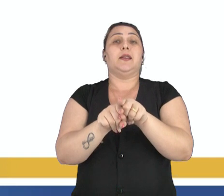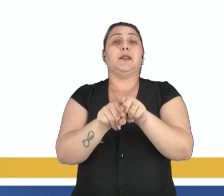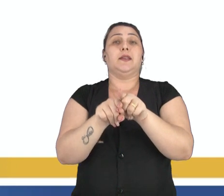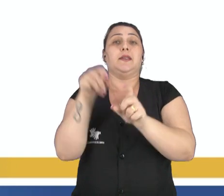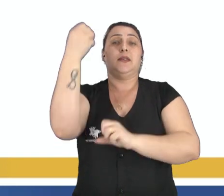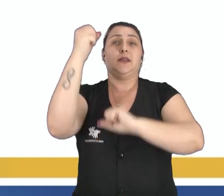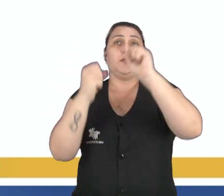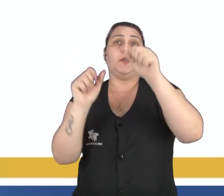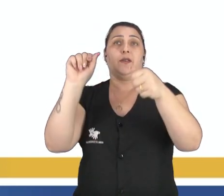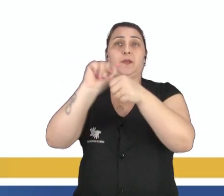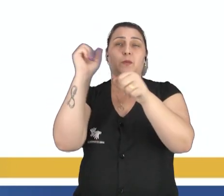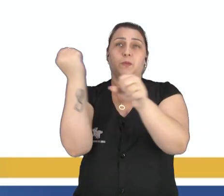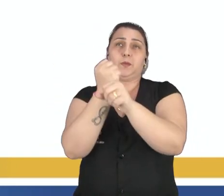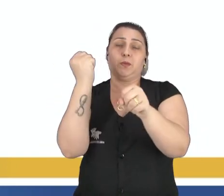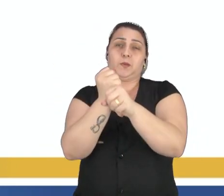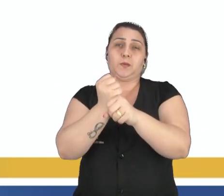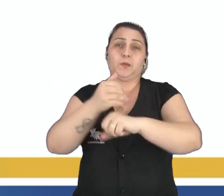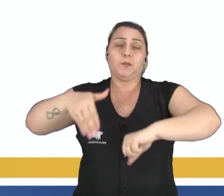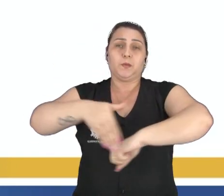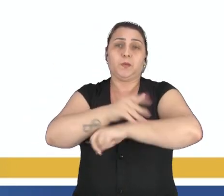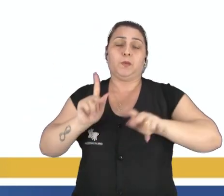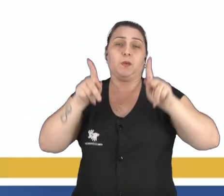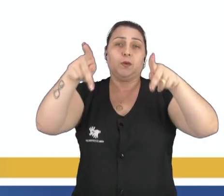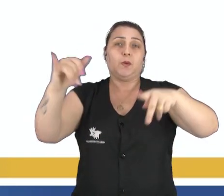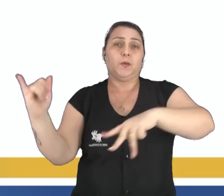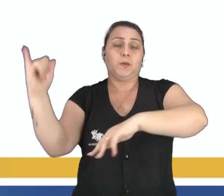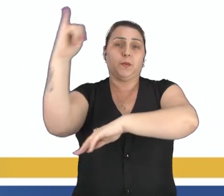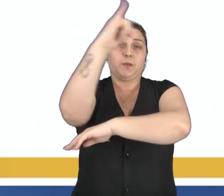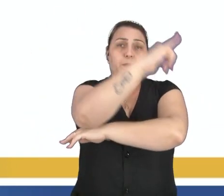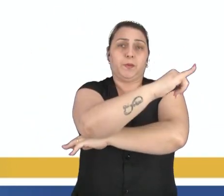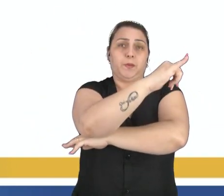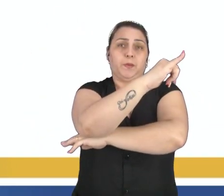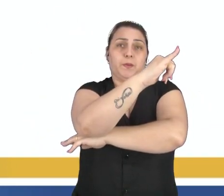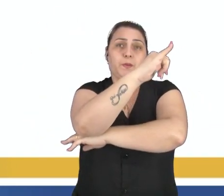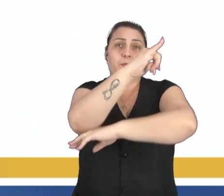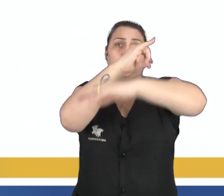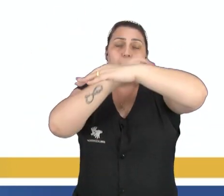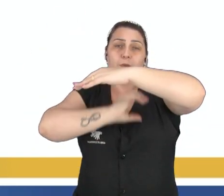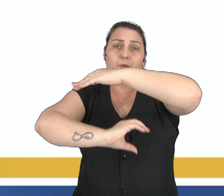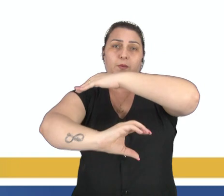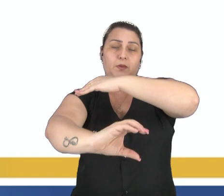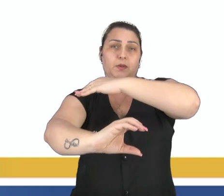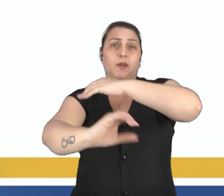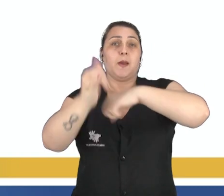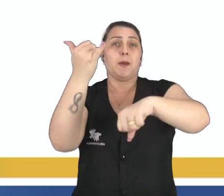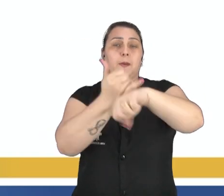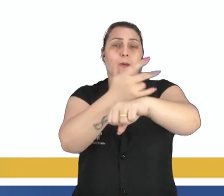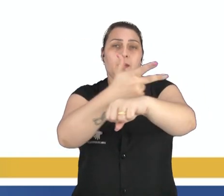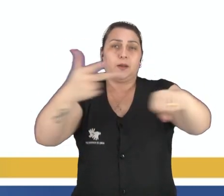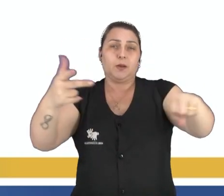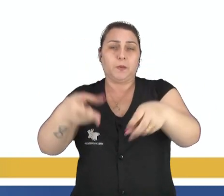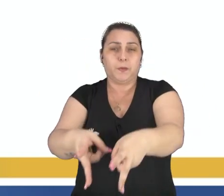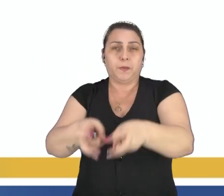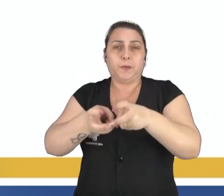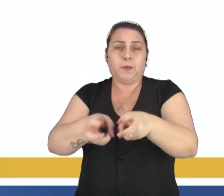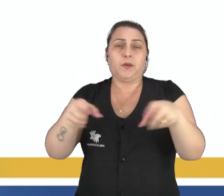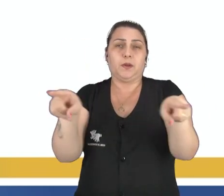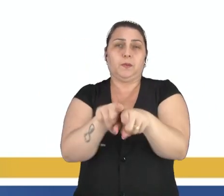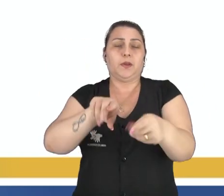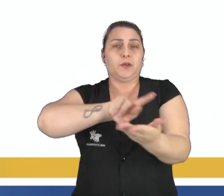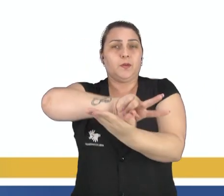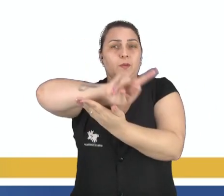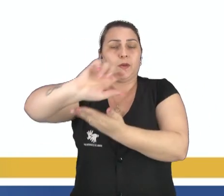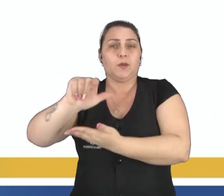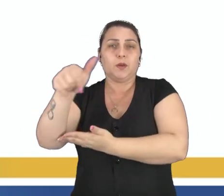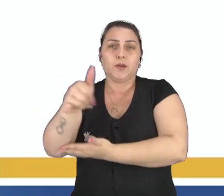industriais, constrói-se estradas, pontes, aeroportos, túneis, minérios são explorados em minas e